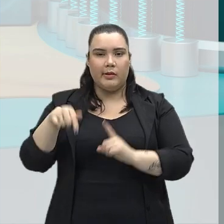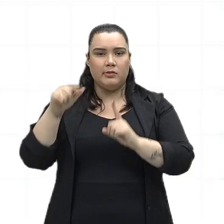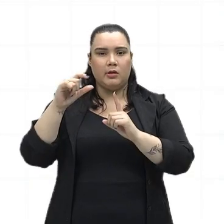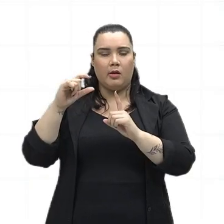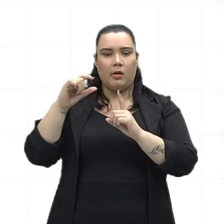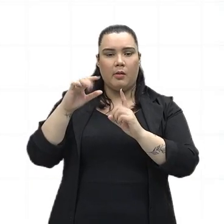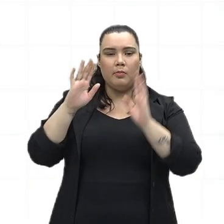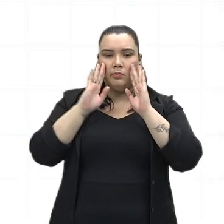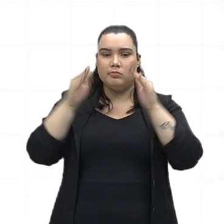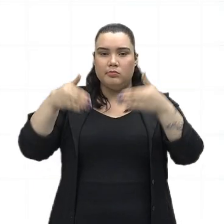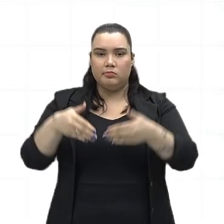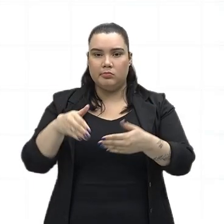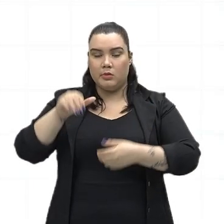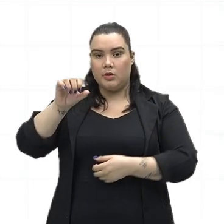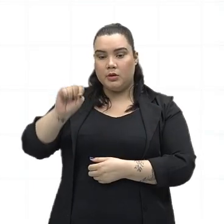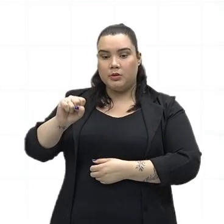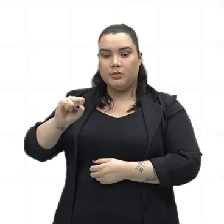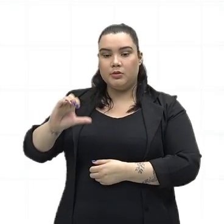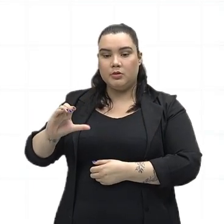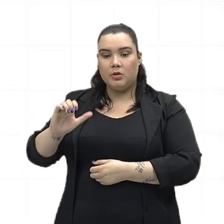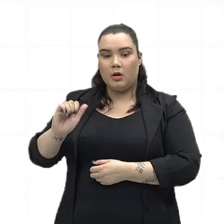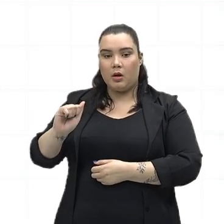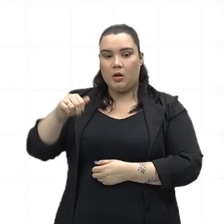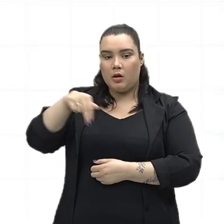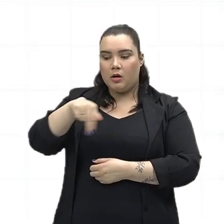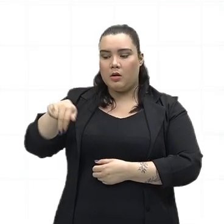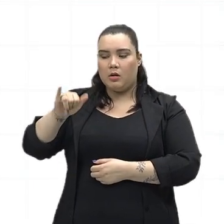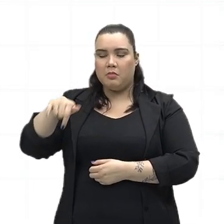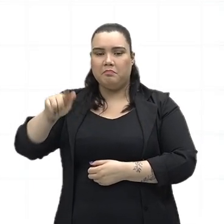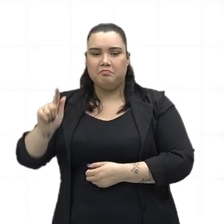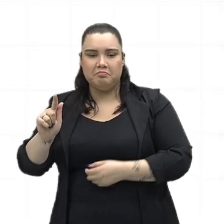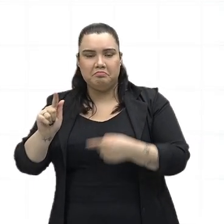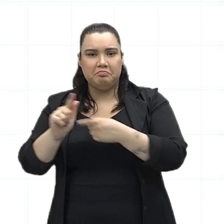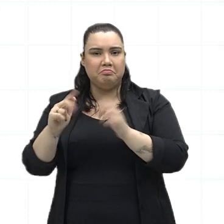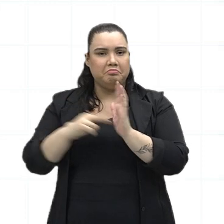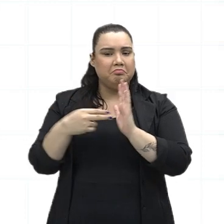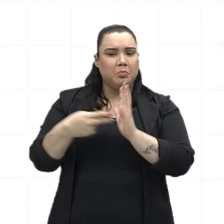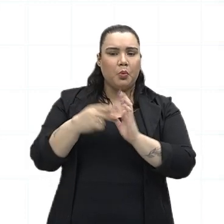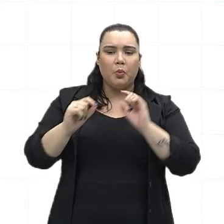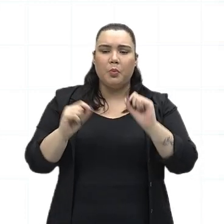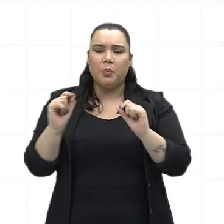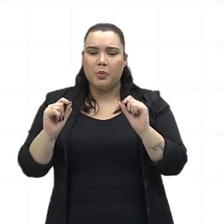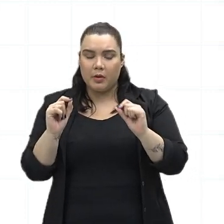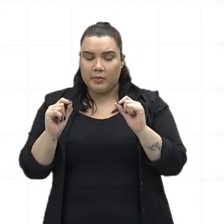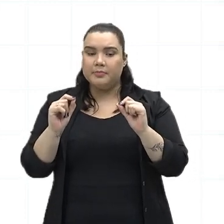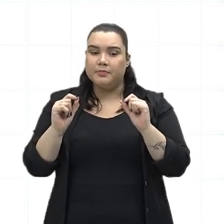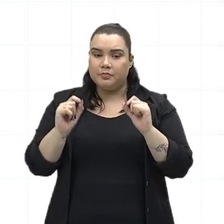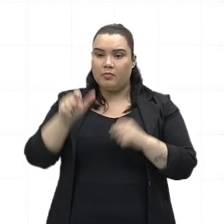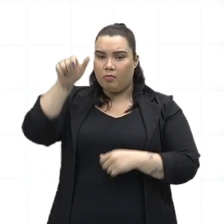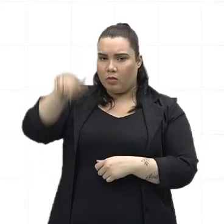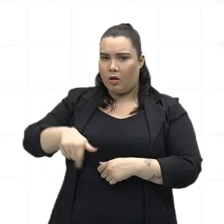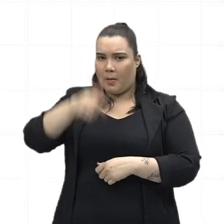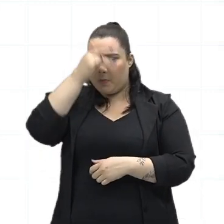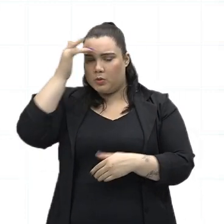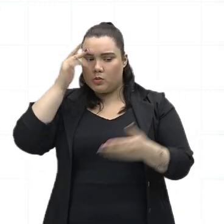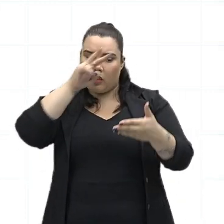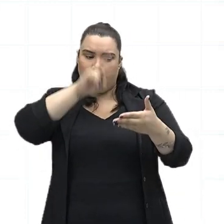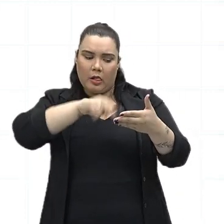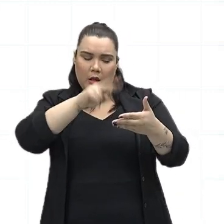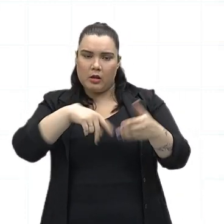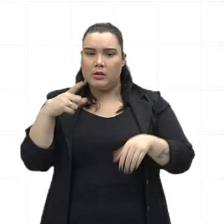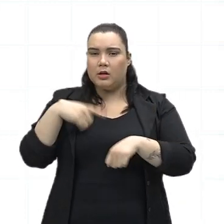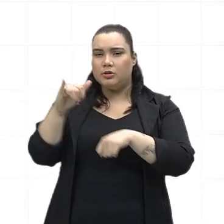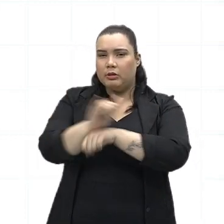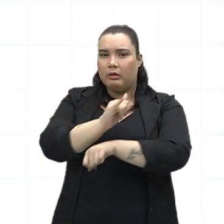é o scanning mesmo? Vejam, que é uma técnica de leitura em que o leitor obtém informações do